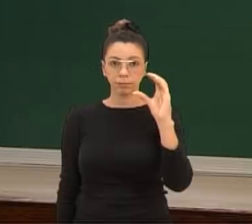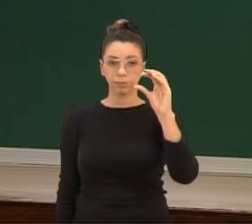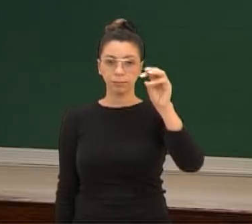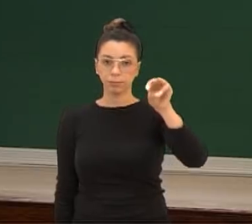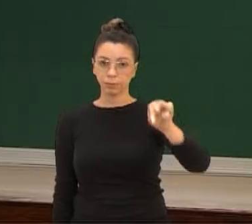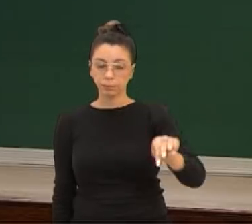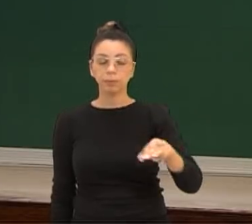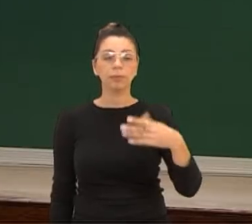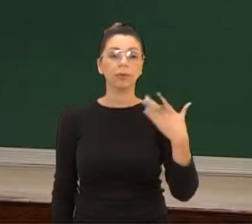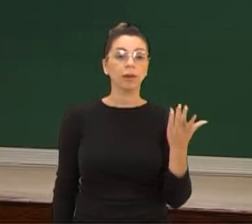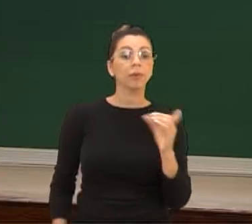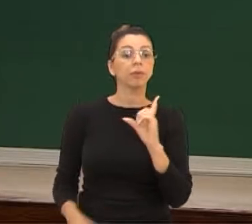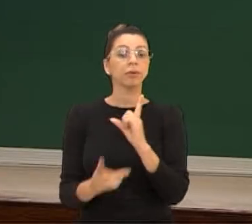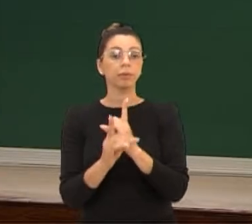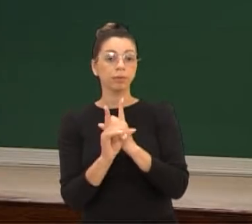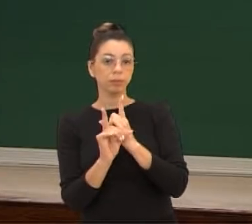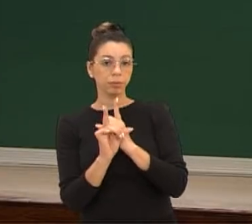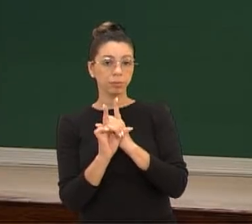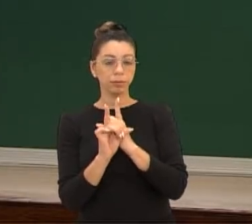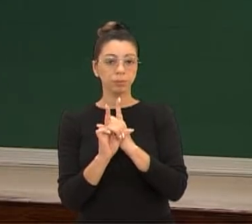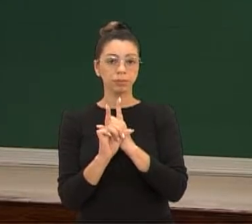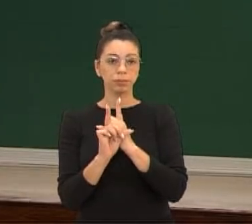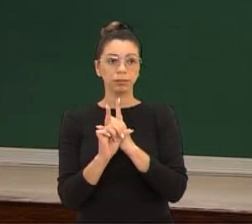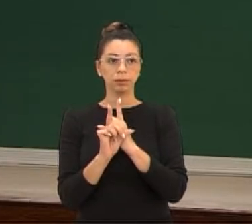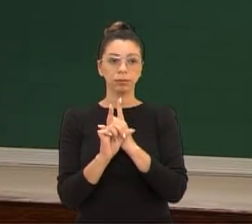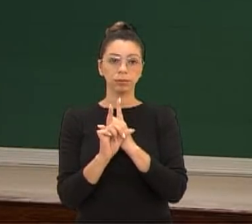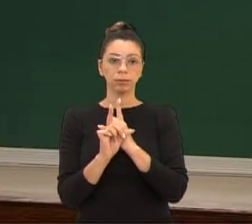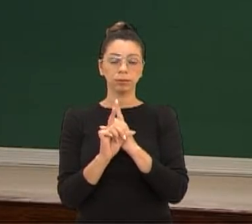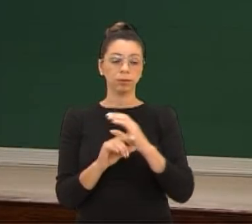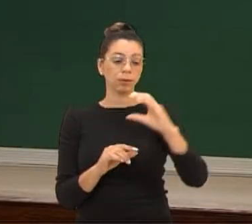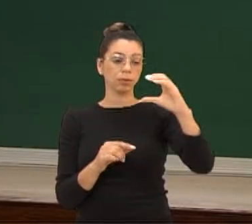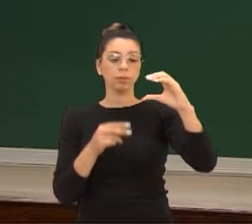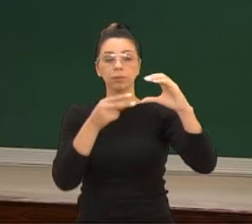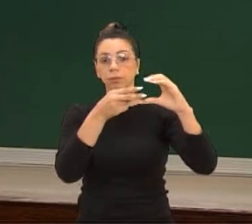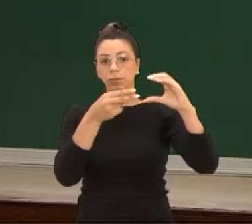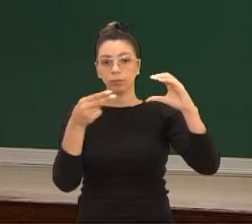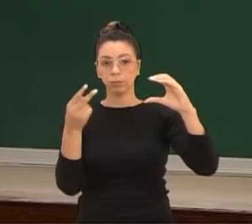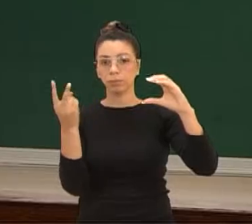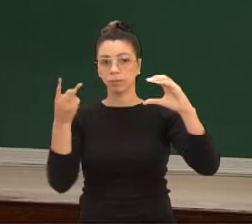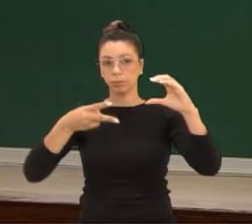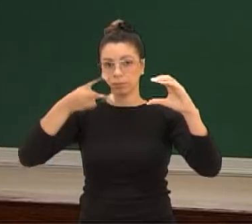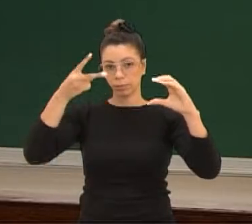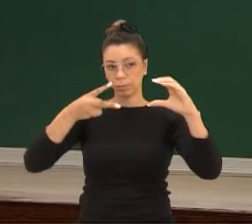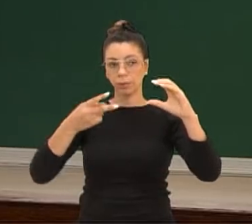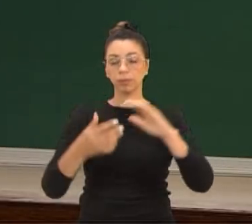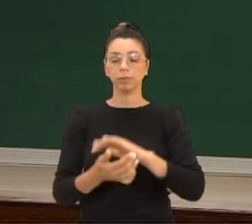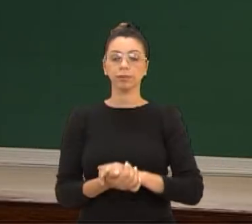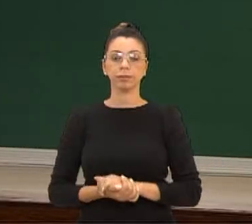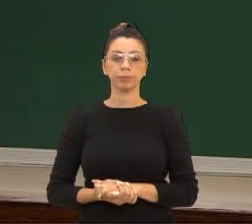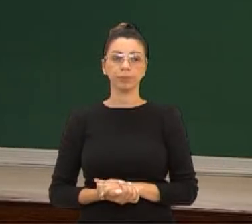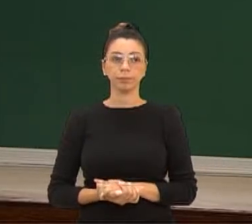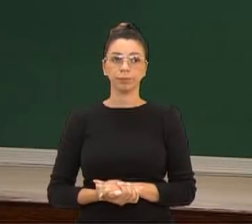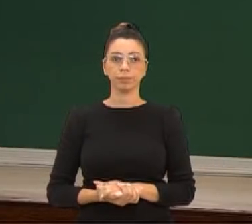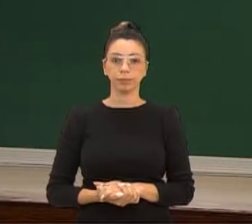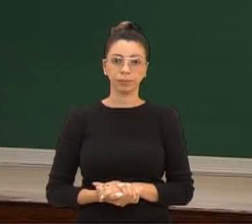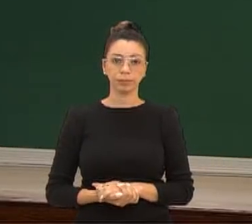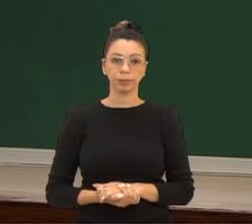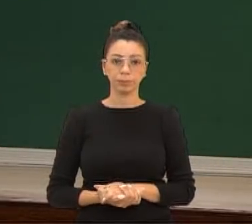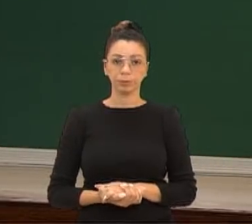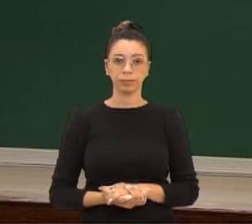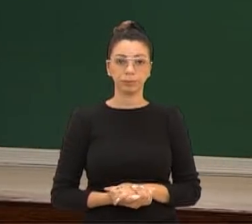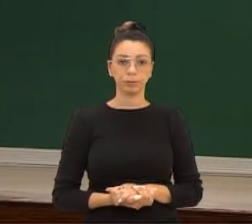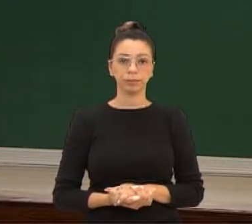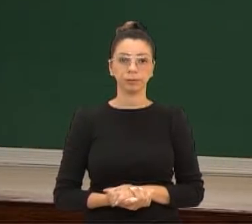centímetros. Então, nós encontramos, tá, o valor dos dois comprimentos, tá? Então, vamos lá,